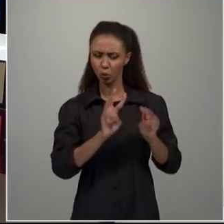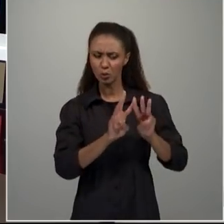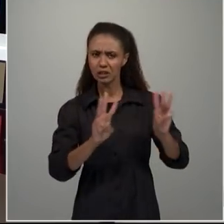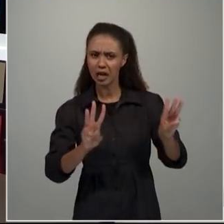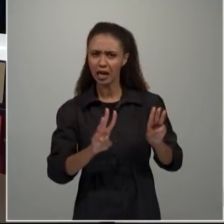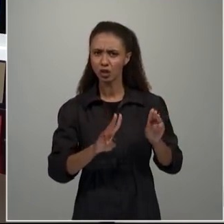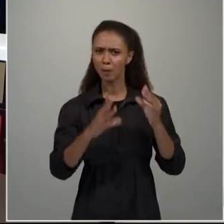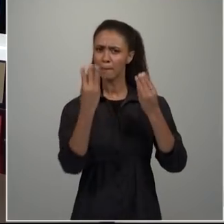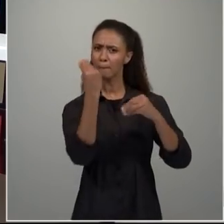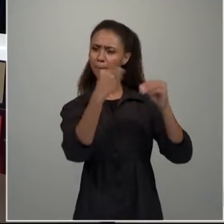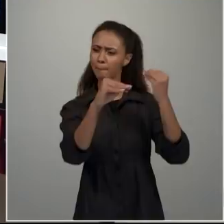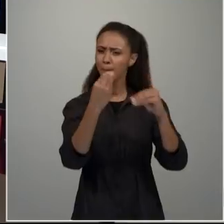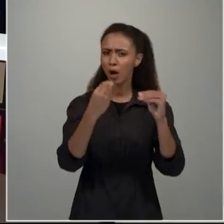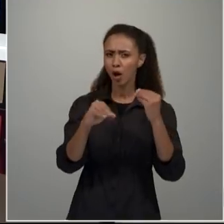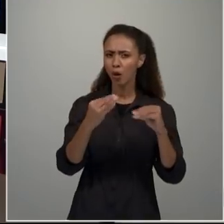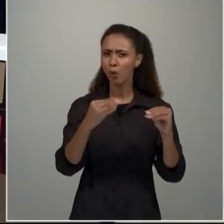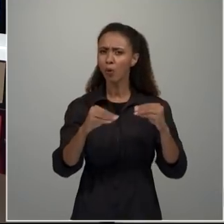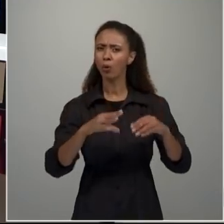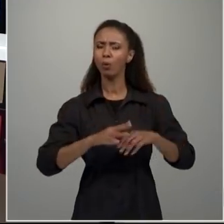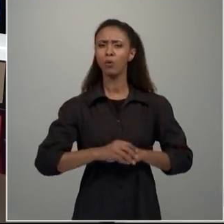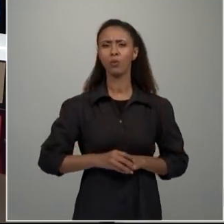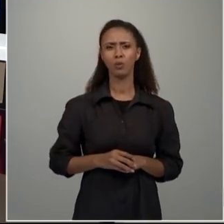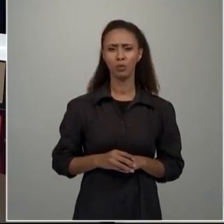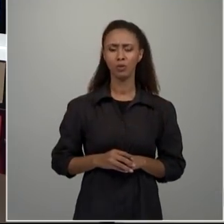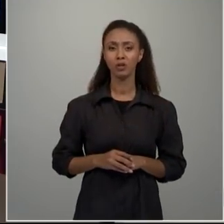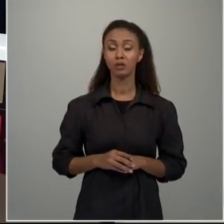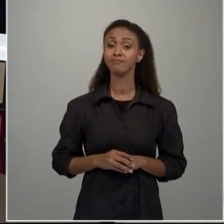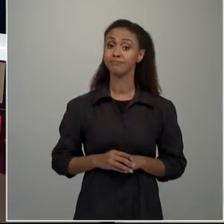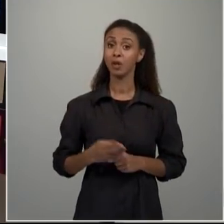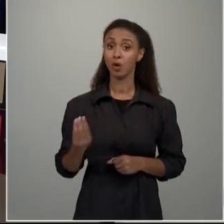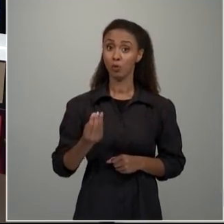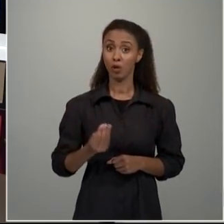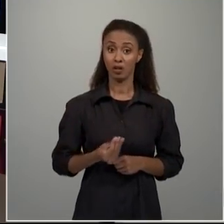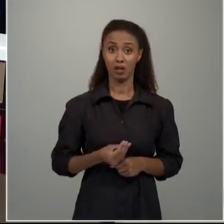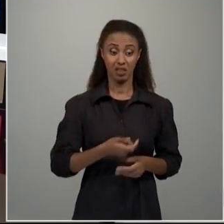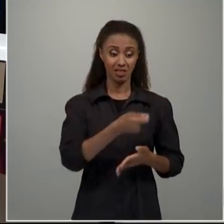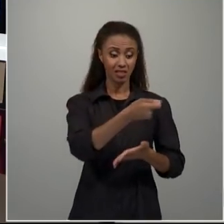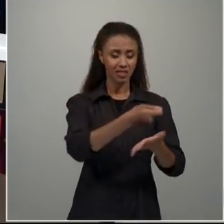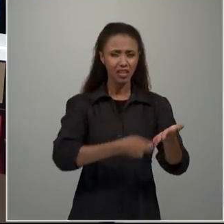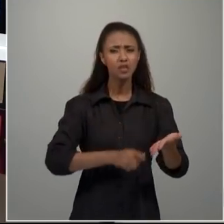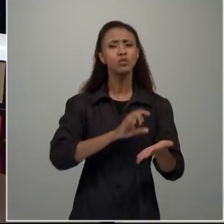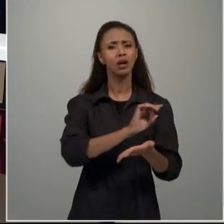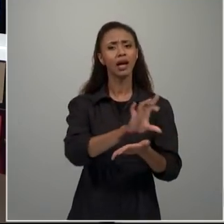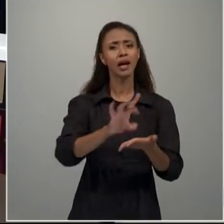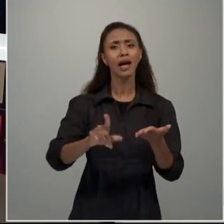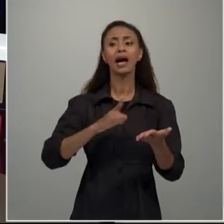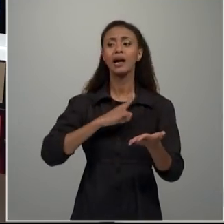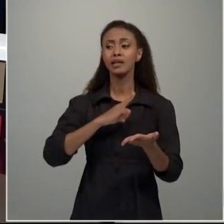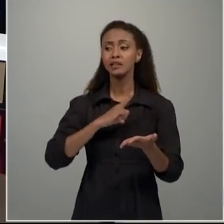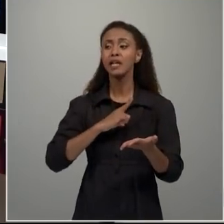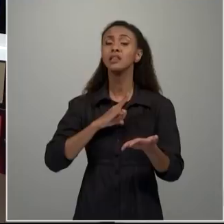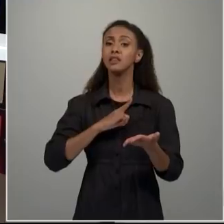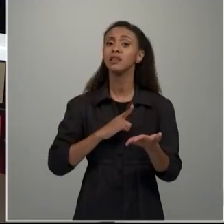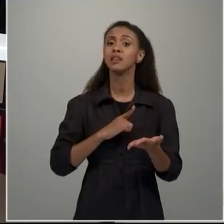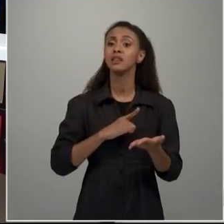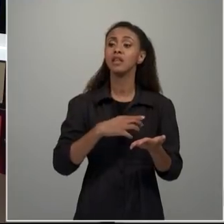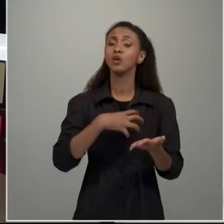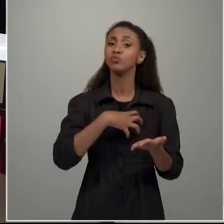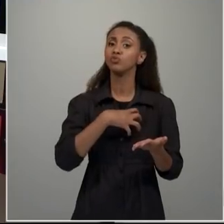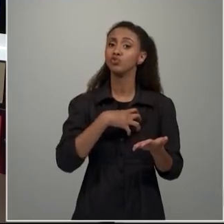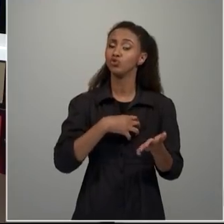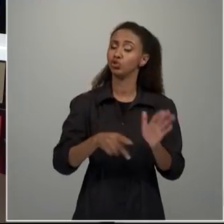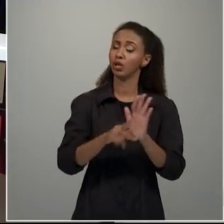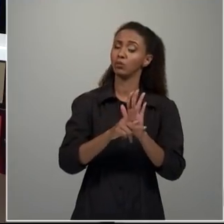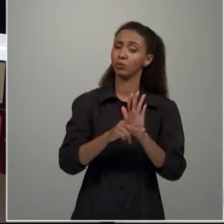blog porque assim todo texto ele tem um formato ea gente já mostrou isso pra vocês então a partir do momento que você consegue identificar